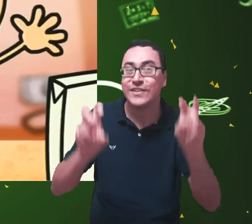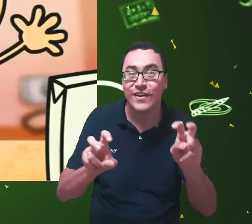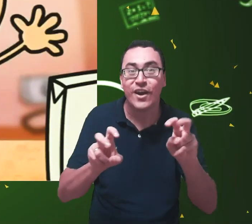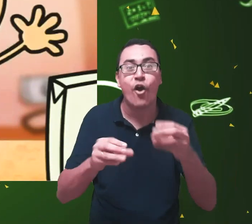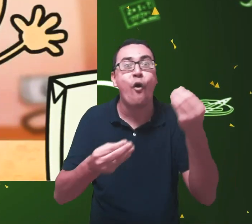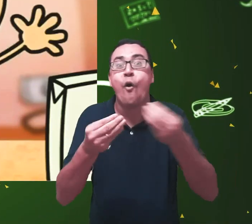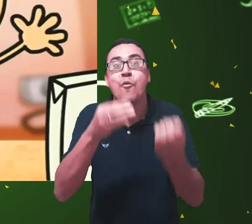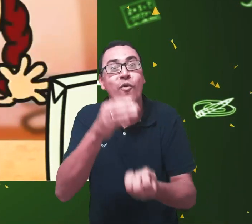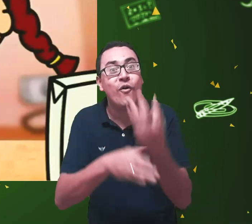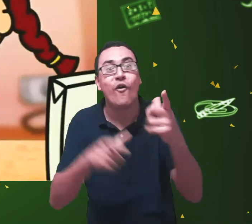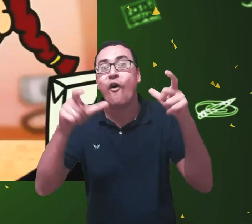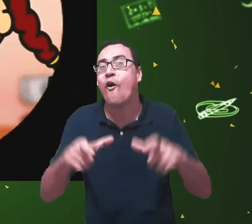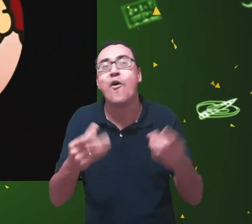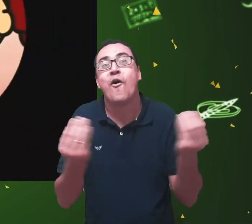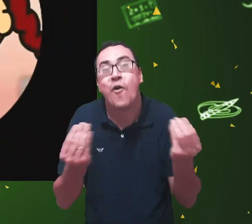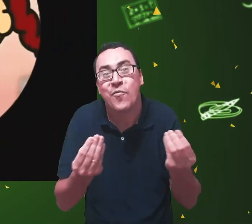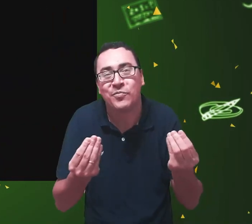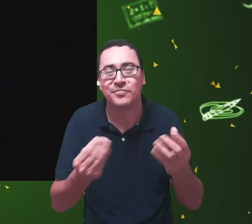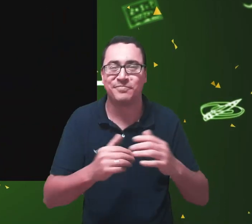De Onde Vem!